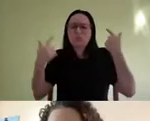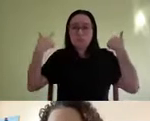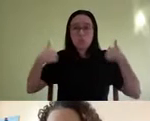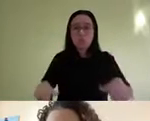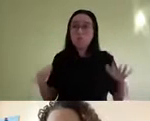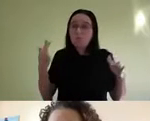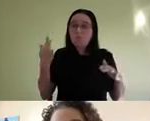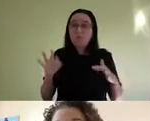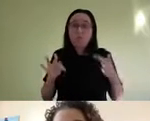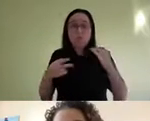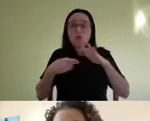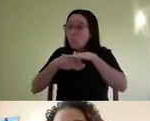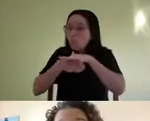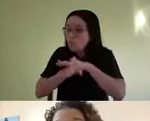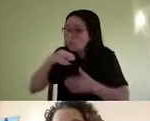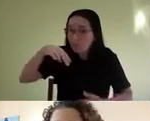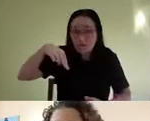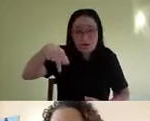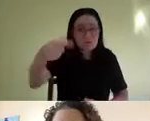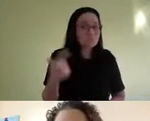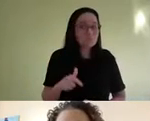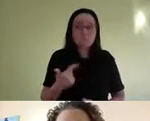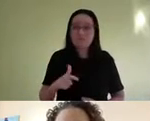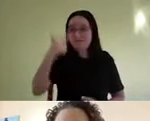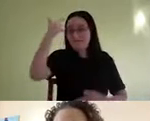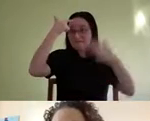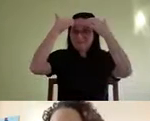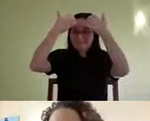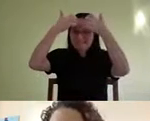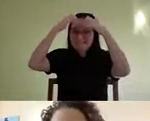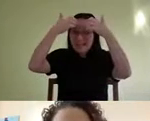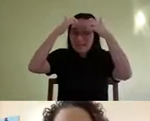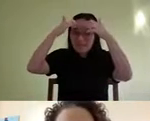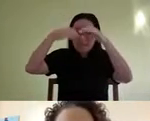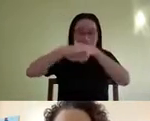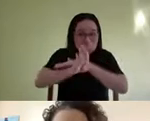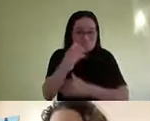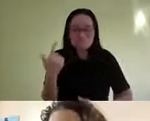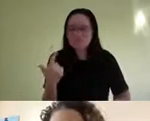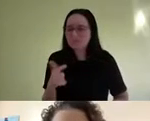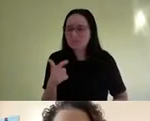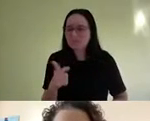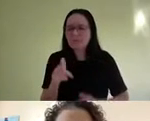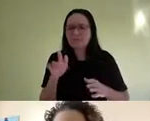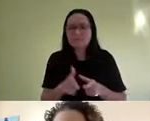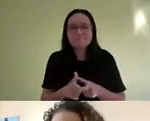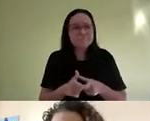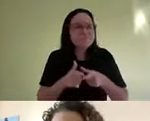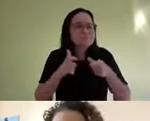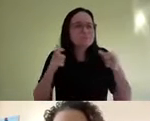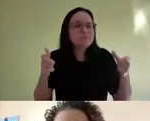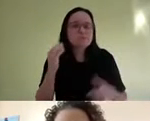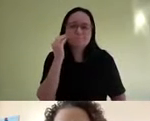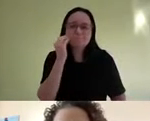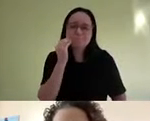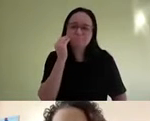não está acostumado, o cérebro também não está acostumado. E gente, foi uma das maiores experiências da minha vida,